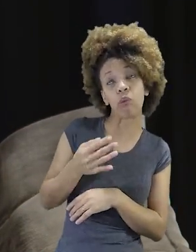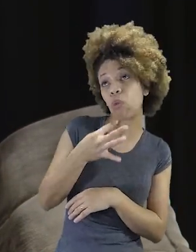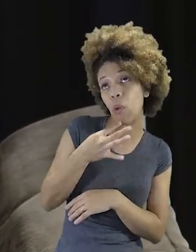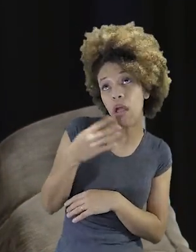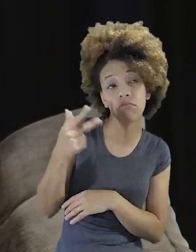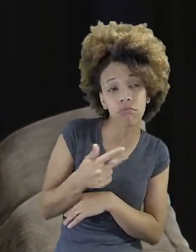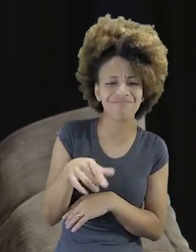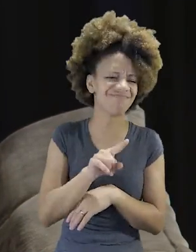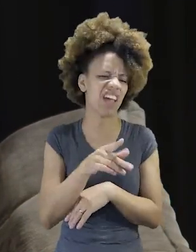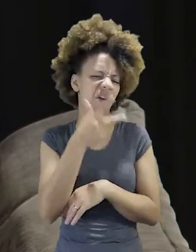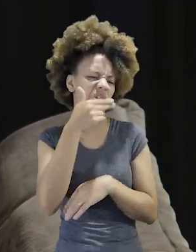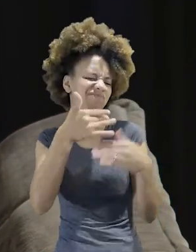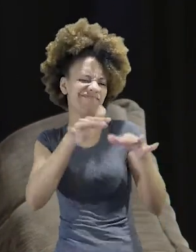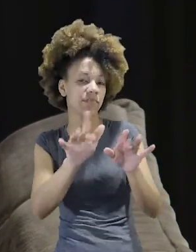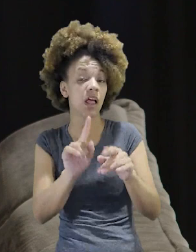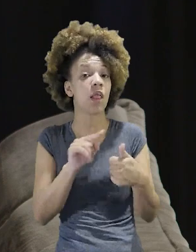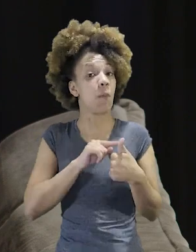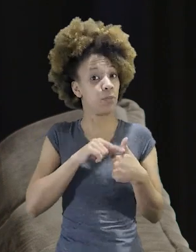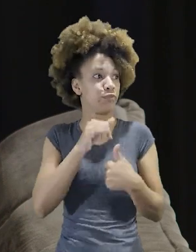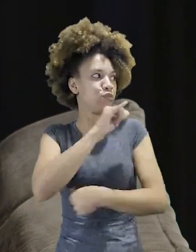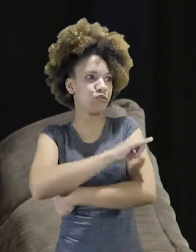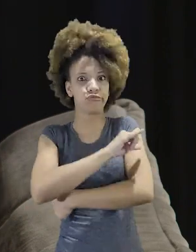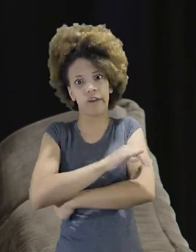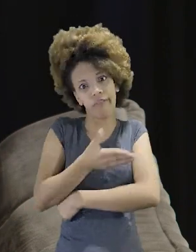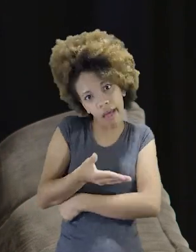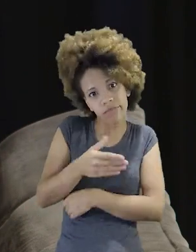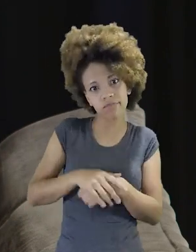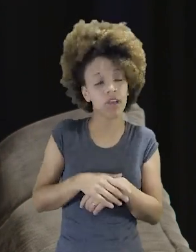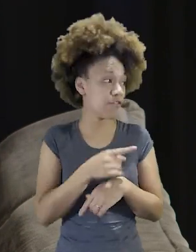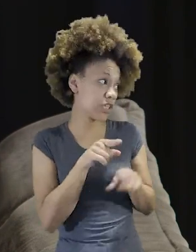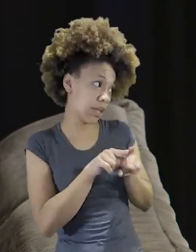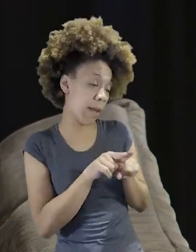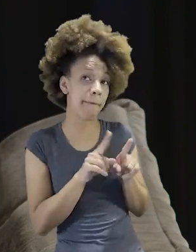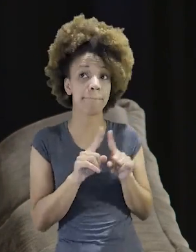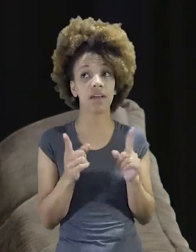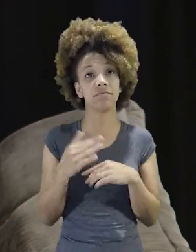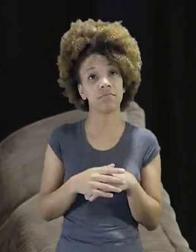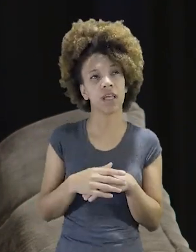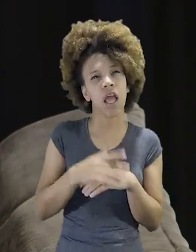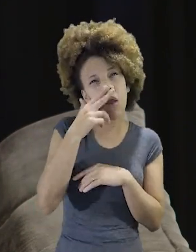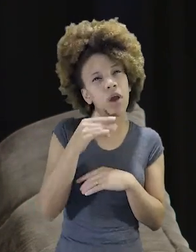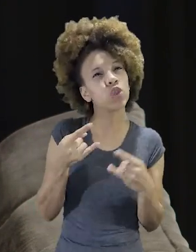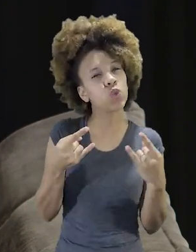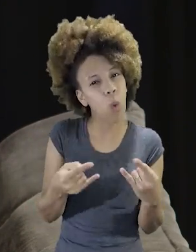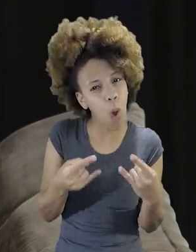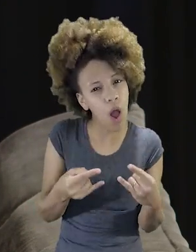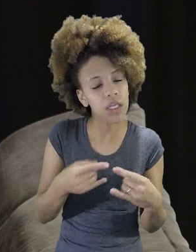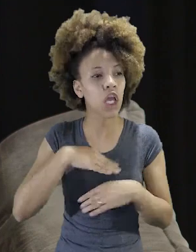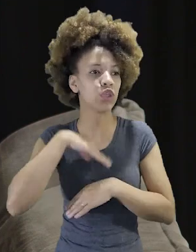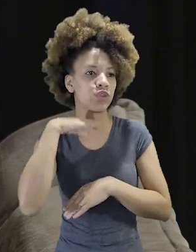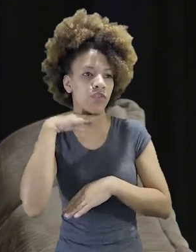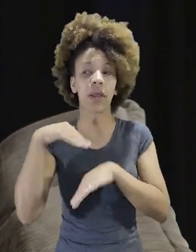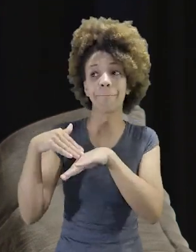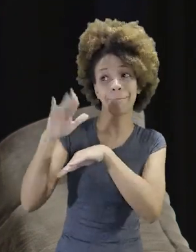eu não conheço o rap porque um eu era do Rio de Janeiro embora você seja também mas eu acho que a coisa do rock